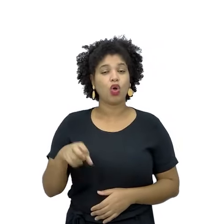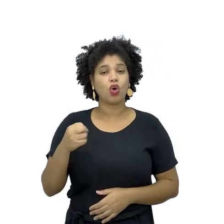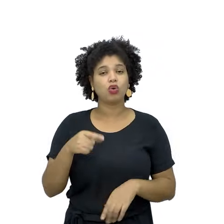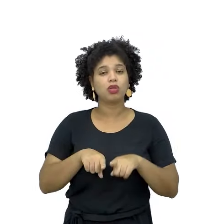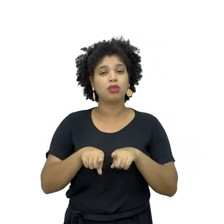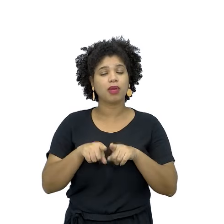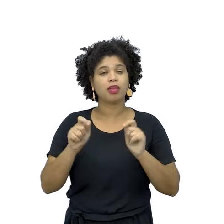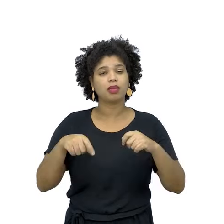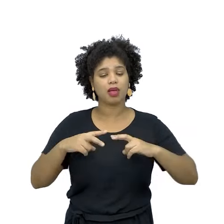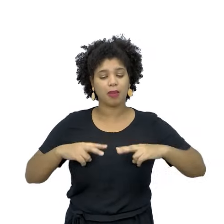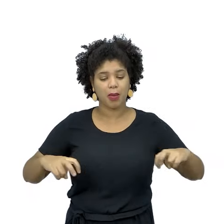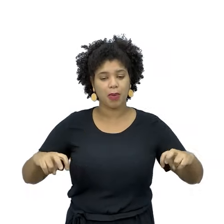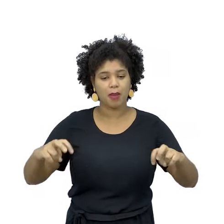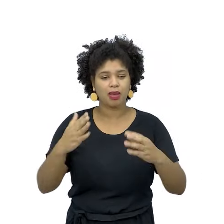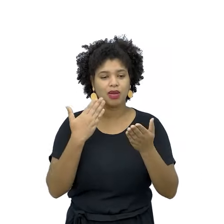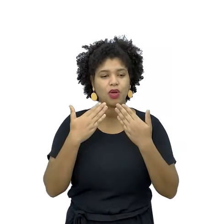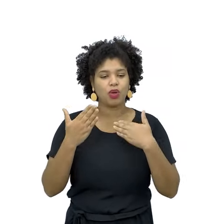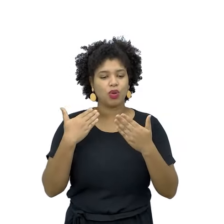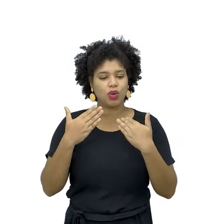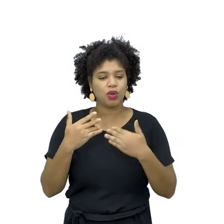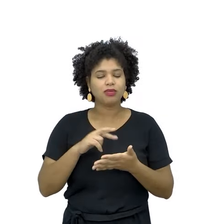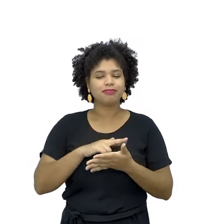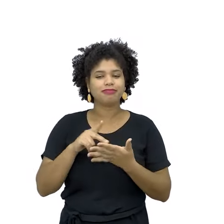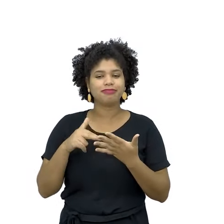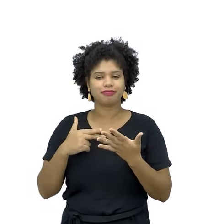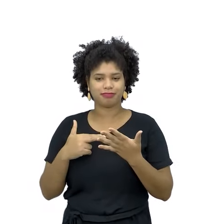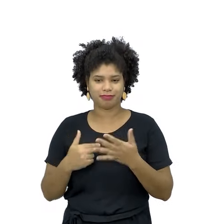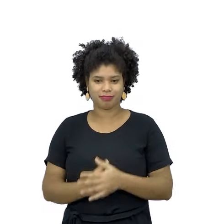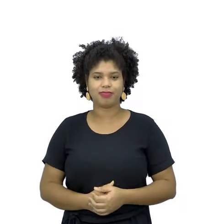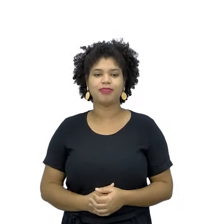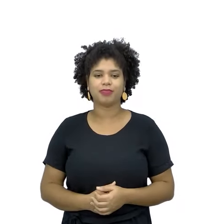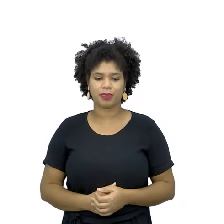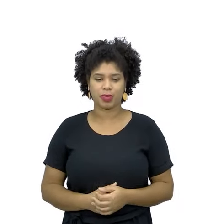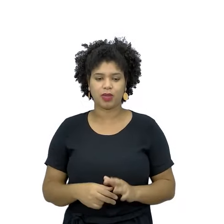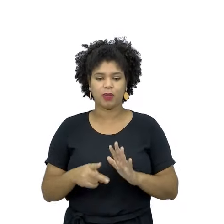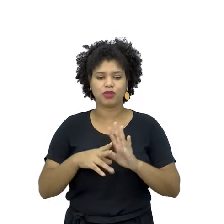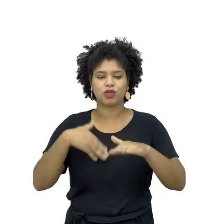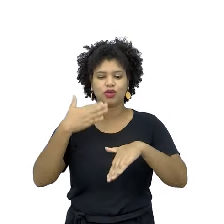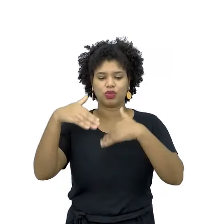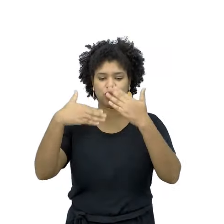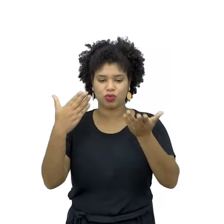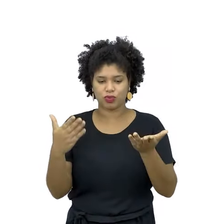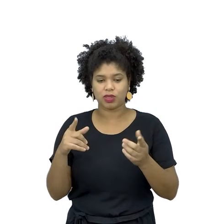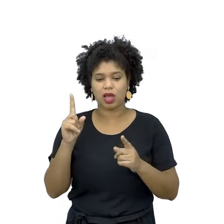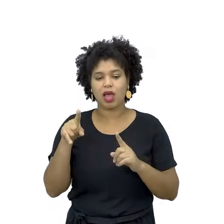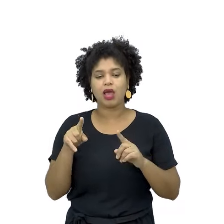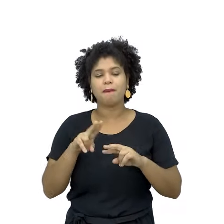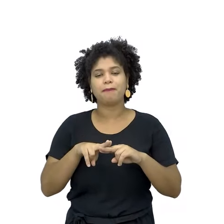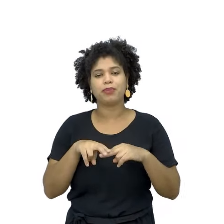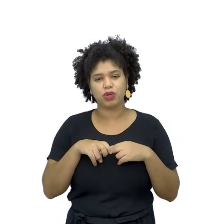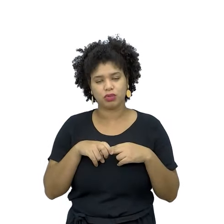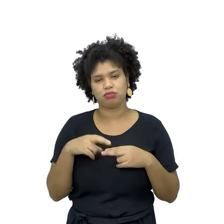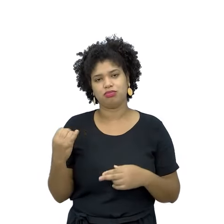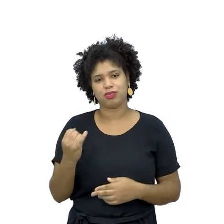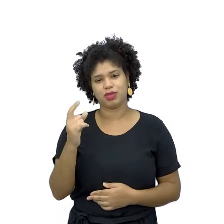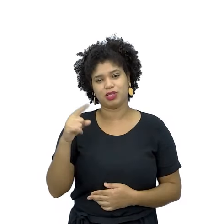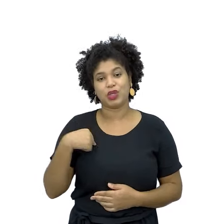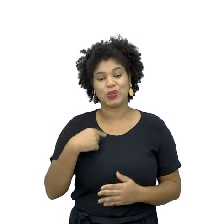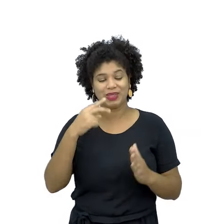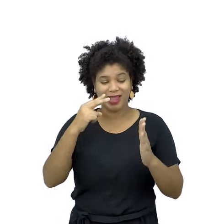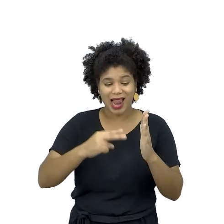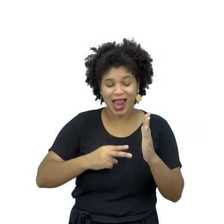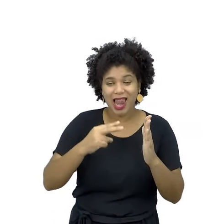de conversa. Essas coisas estão escritas no desenvolvendo. Então, por isso a importância da gente poder ler,